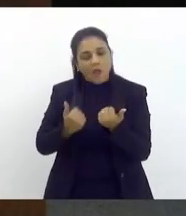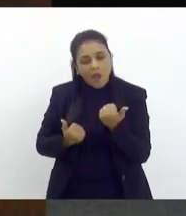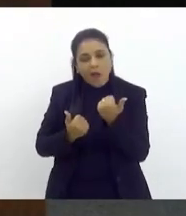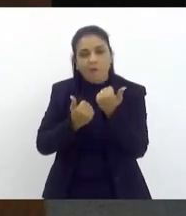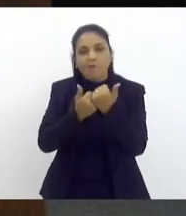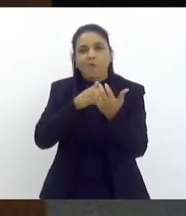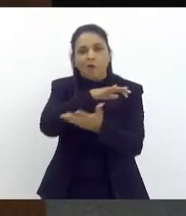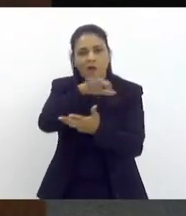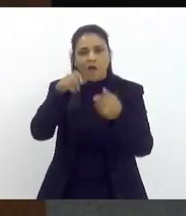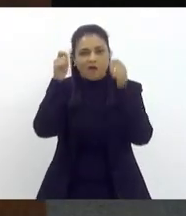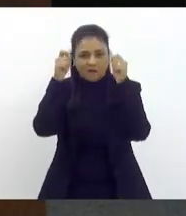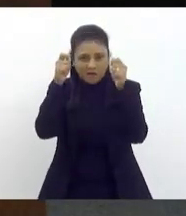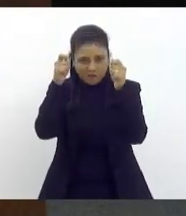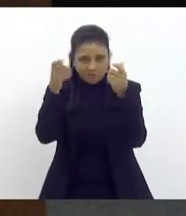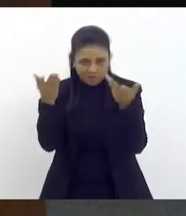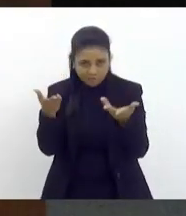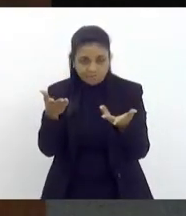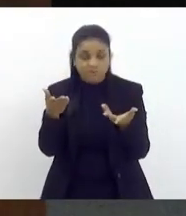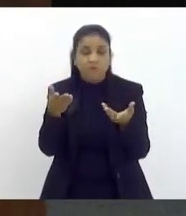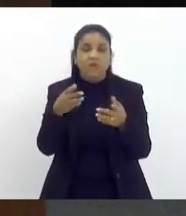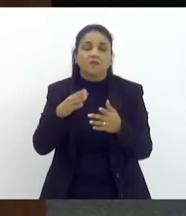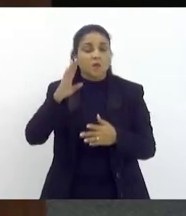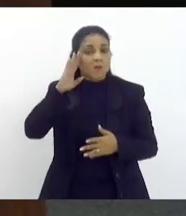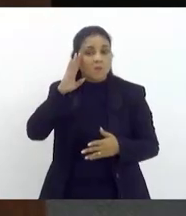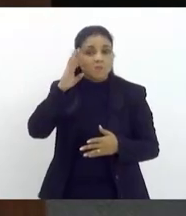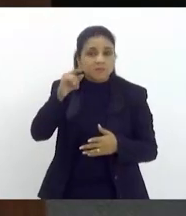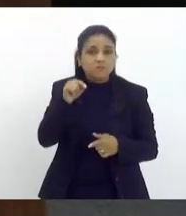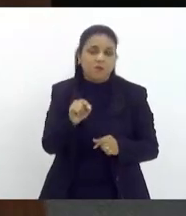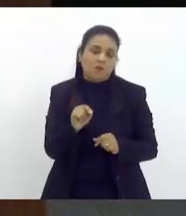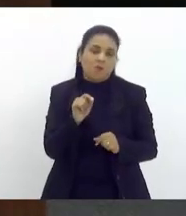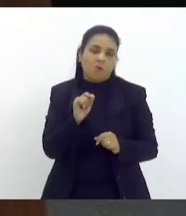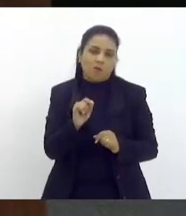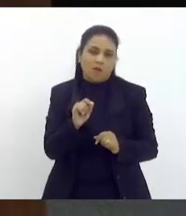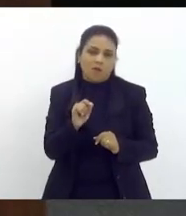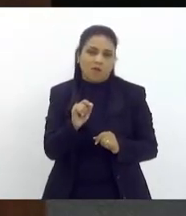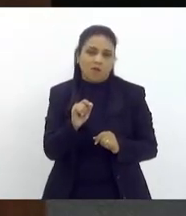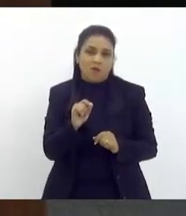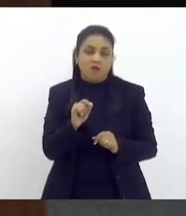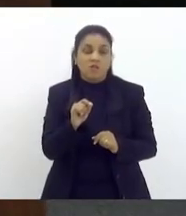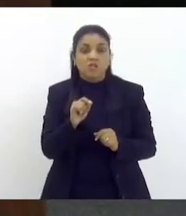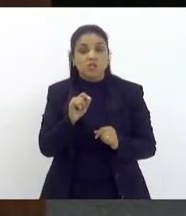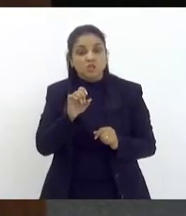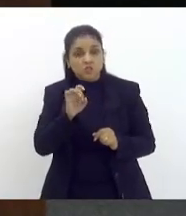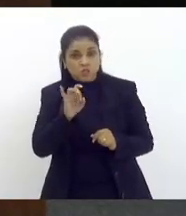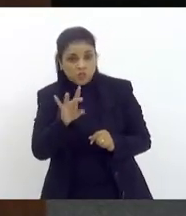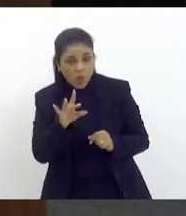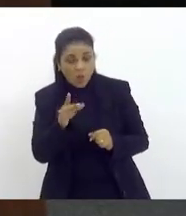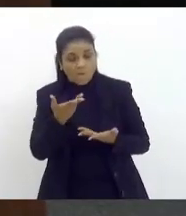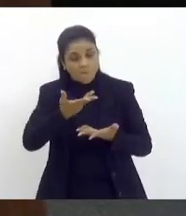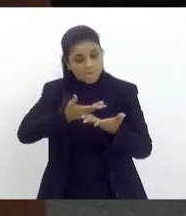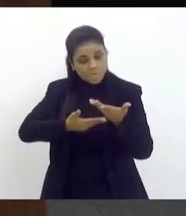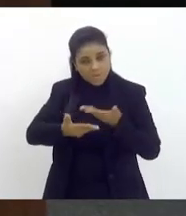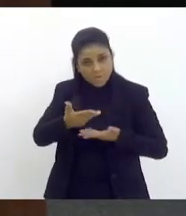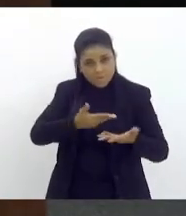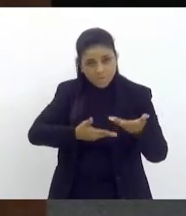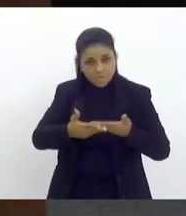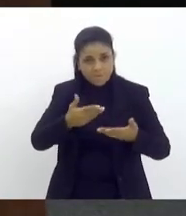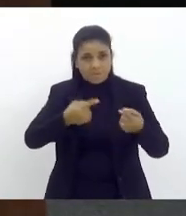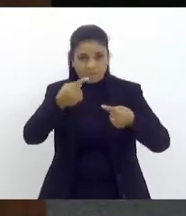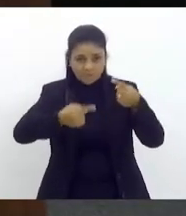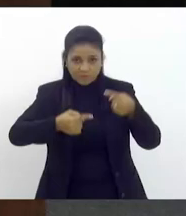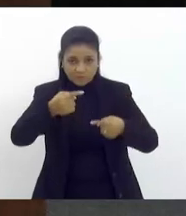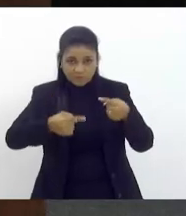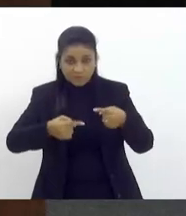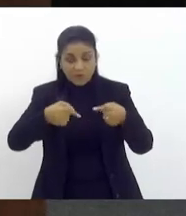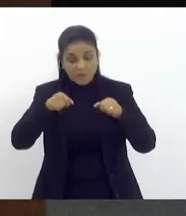dos profissionais de educação então é fundamental que a gente possa não só mediar conflitos mas que essa casa também